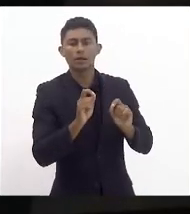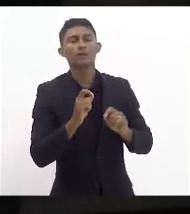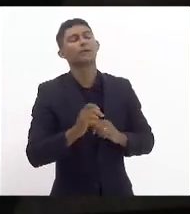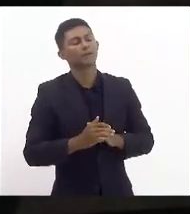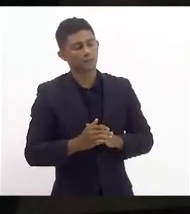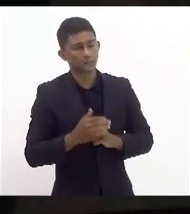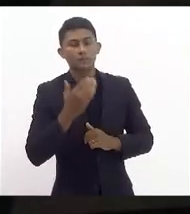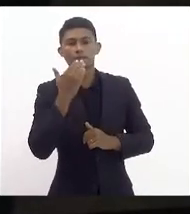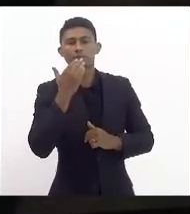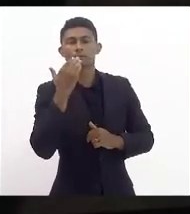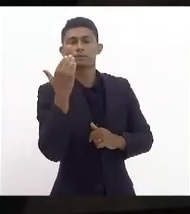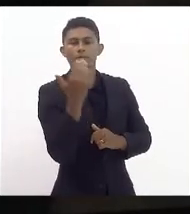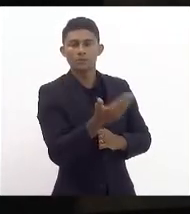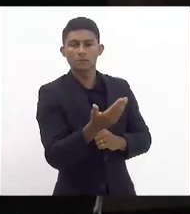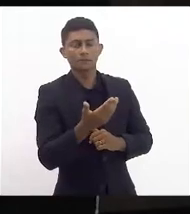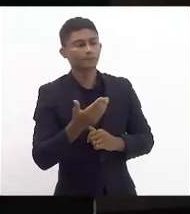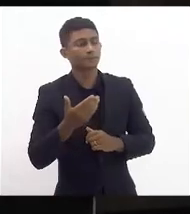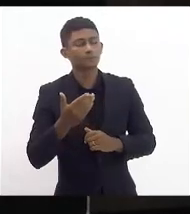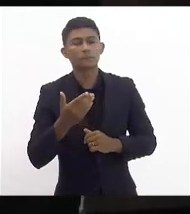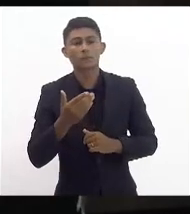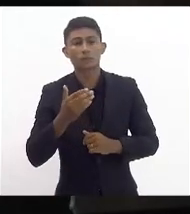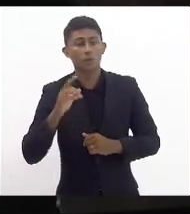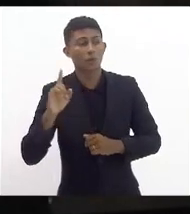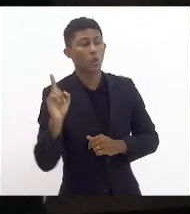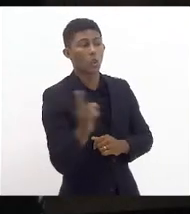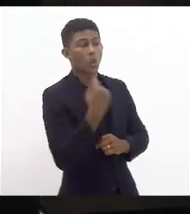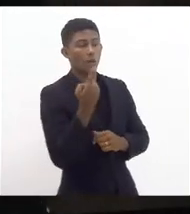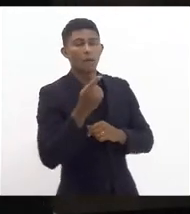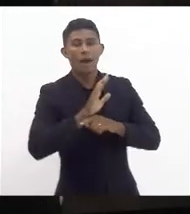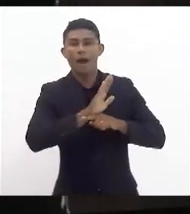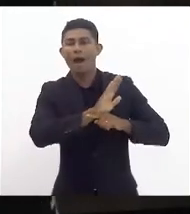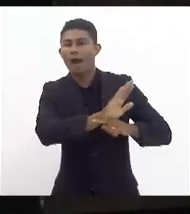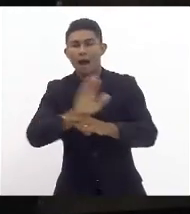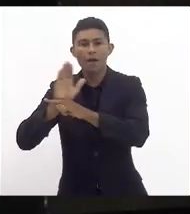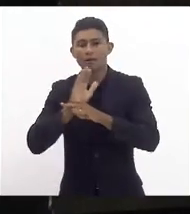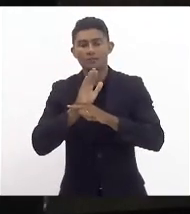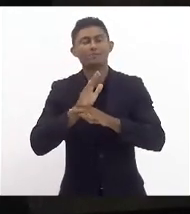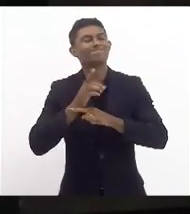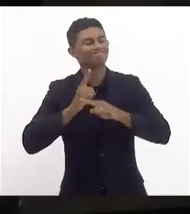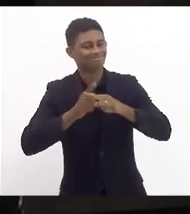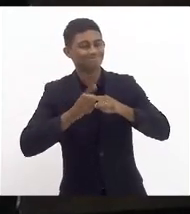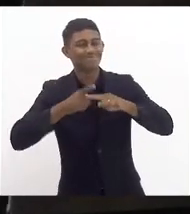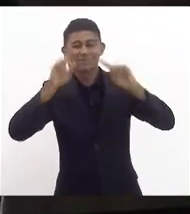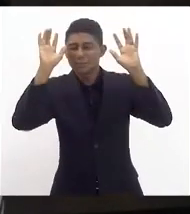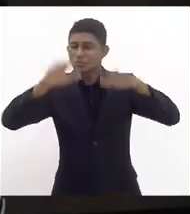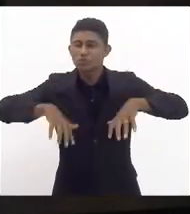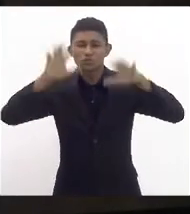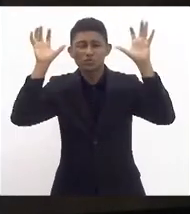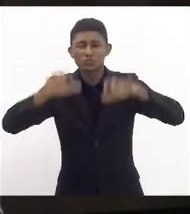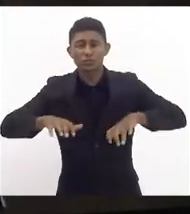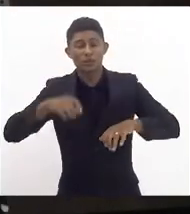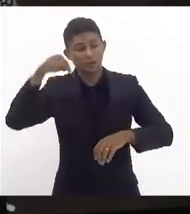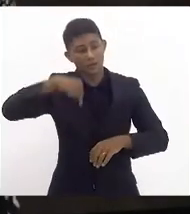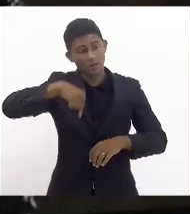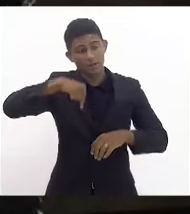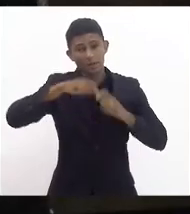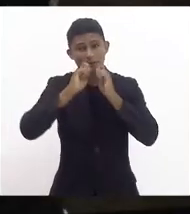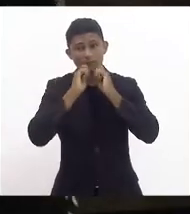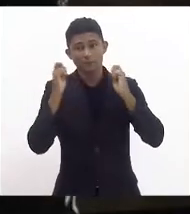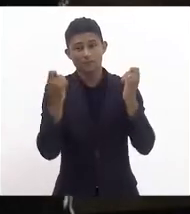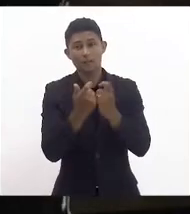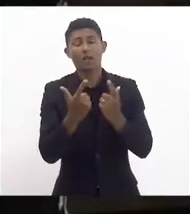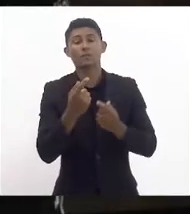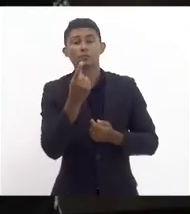solicitação para que a gente possa estar ajudando na questão da chuva, destinar recursos de economia dessa casa